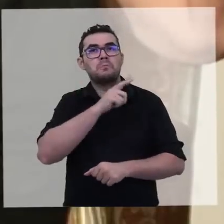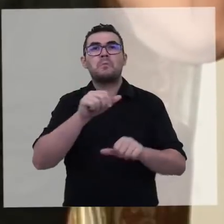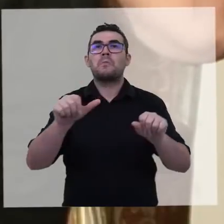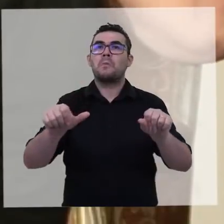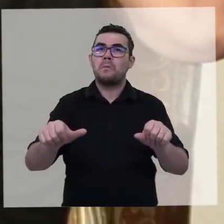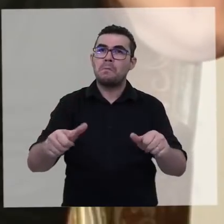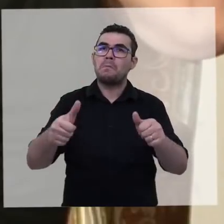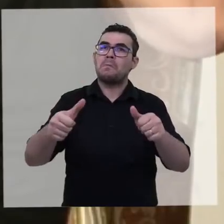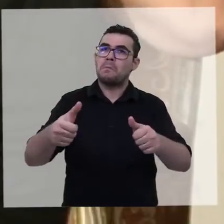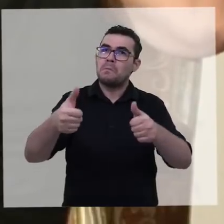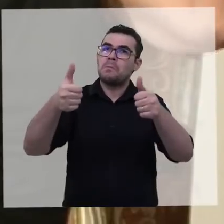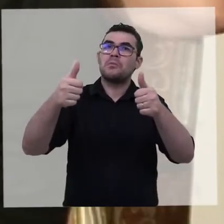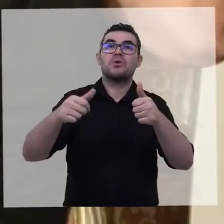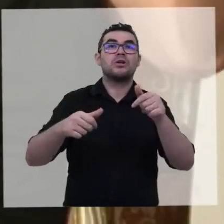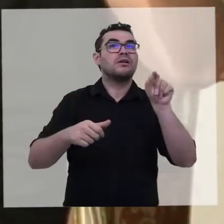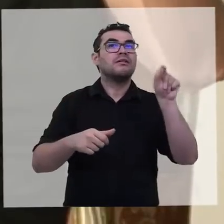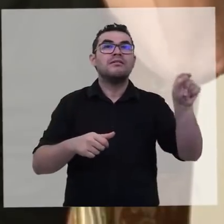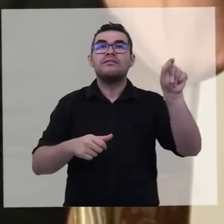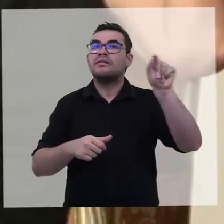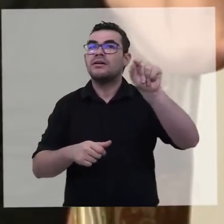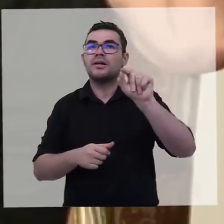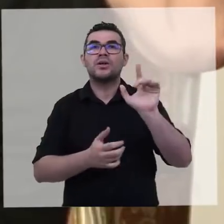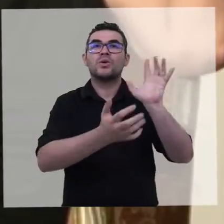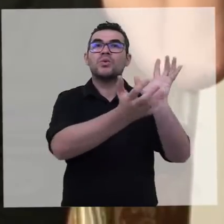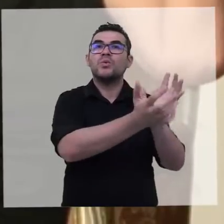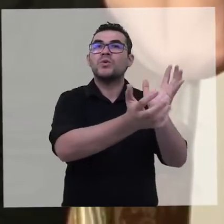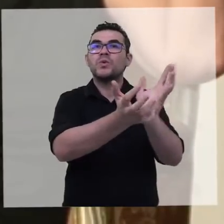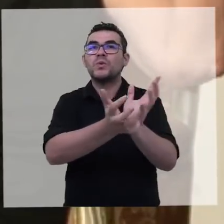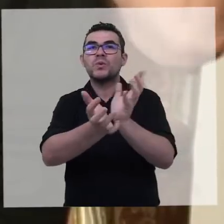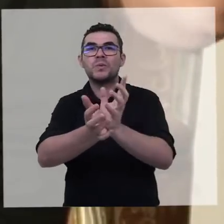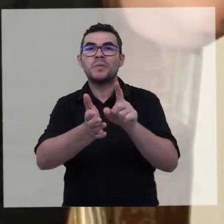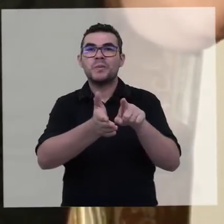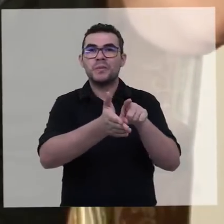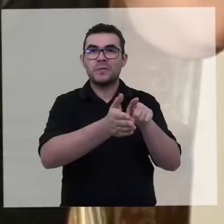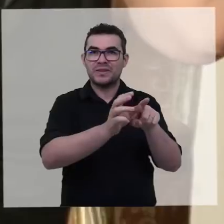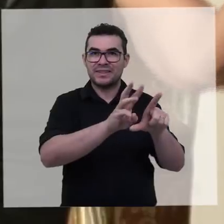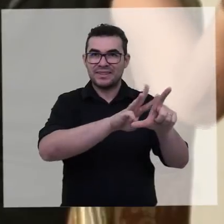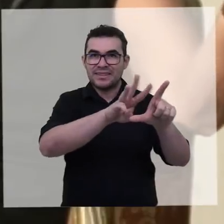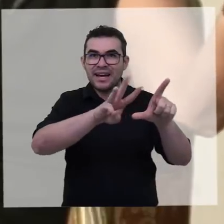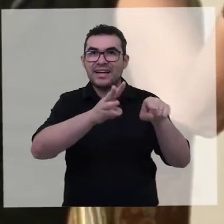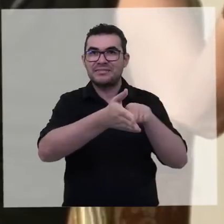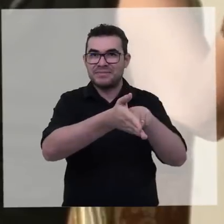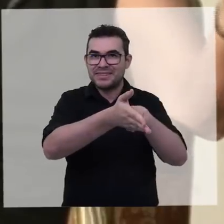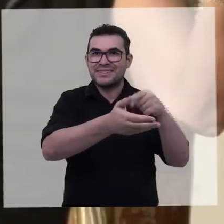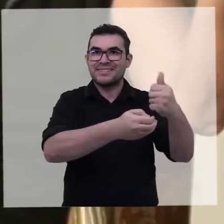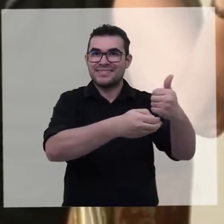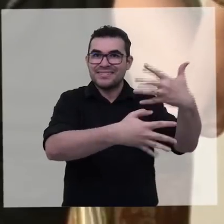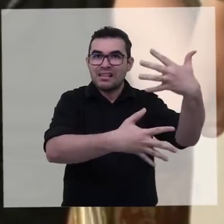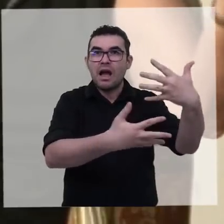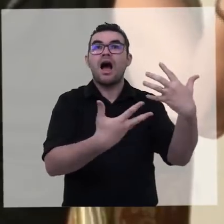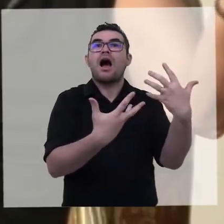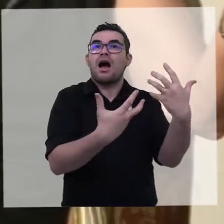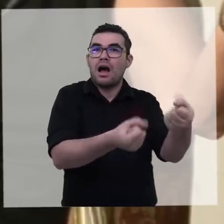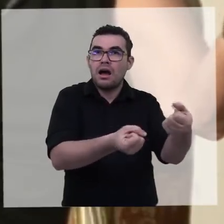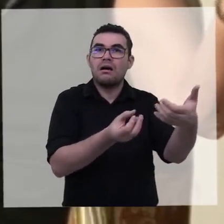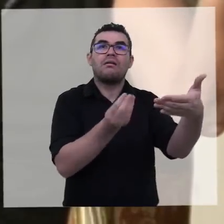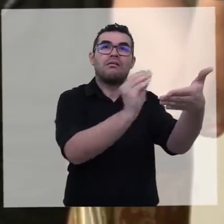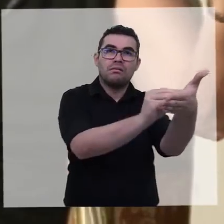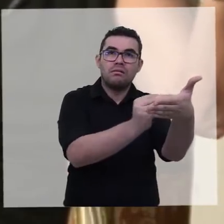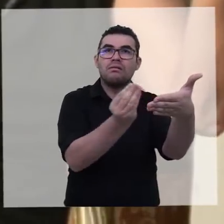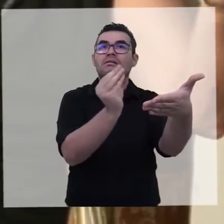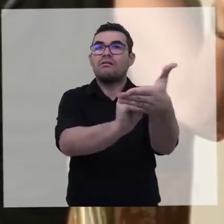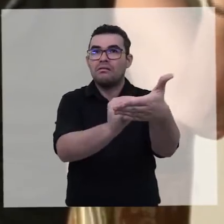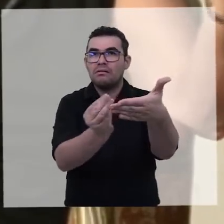indexação do Agris, aí saiu, e foram saindo. Recuperei que essa revista ela começou